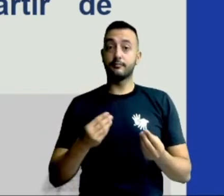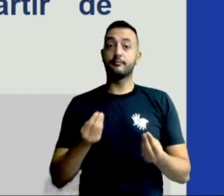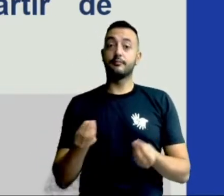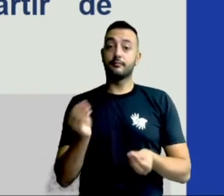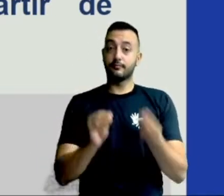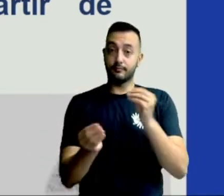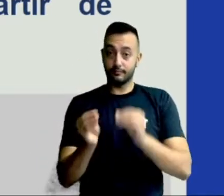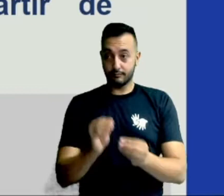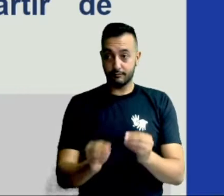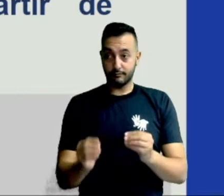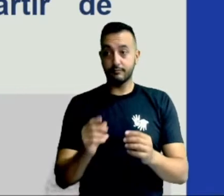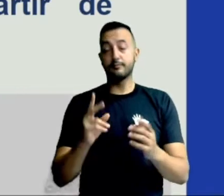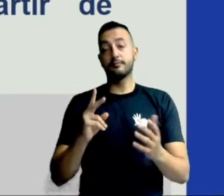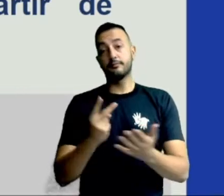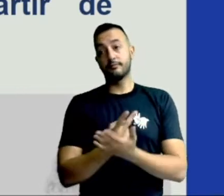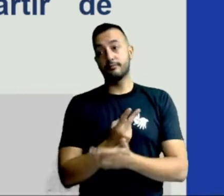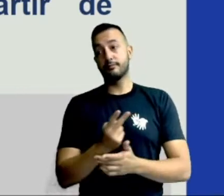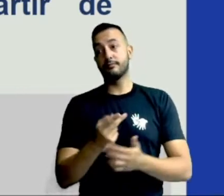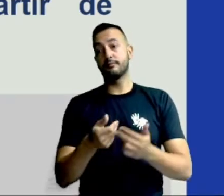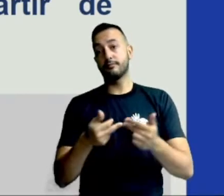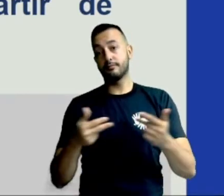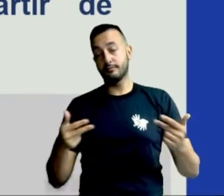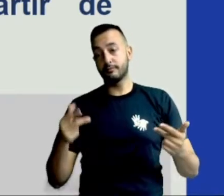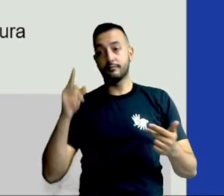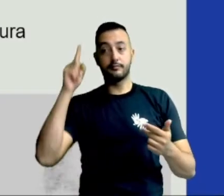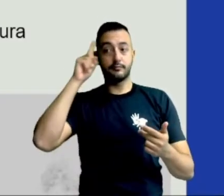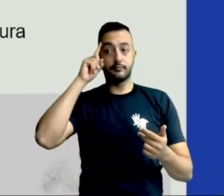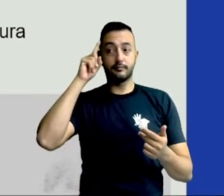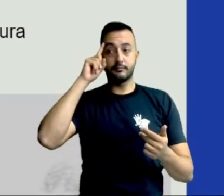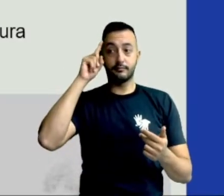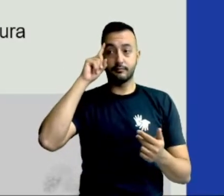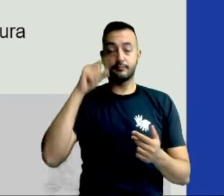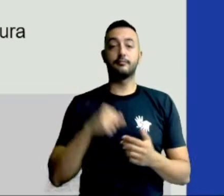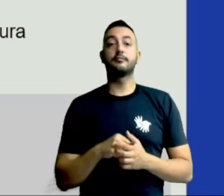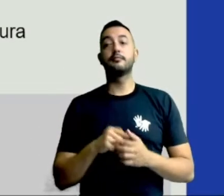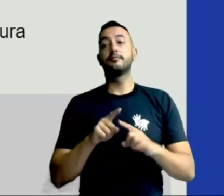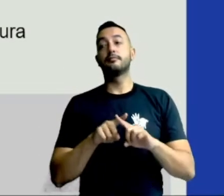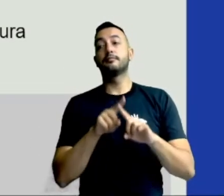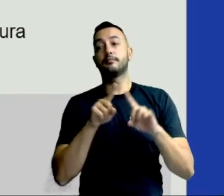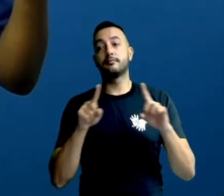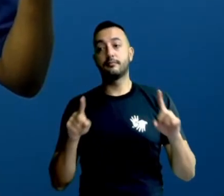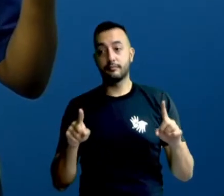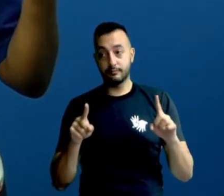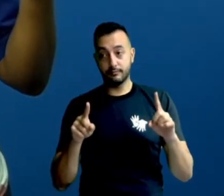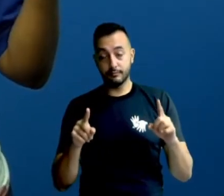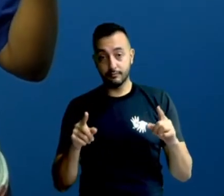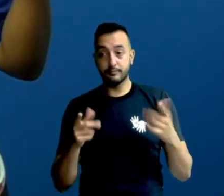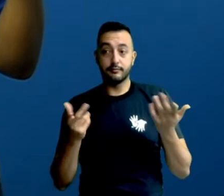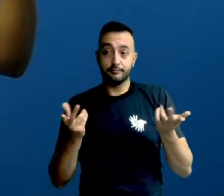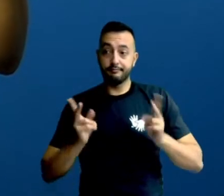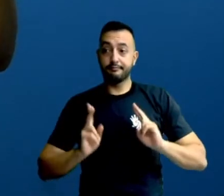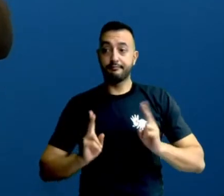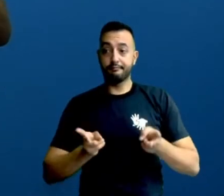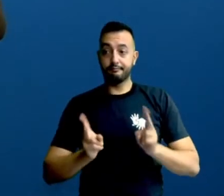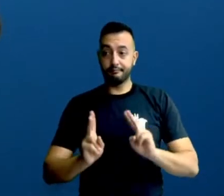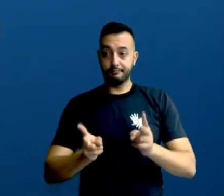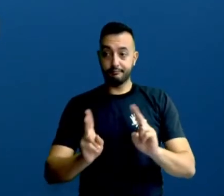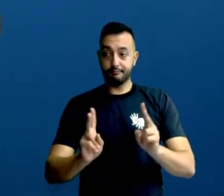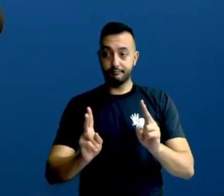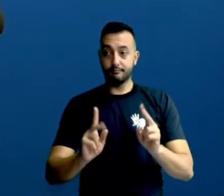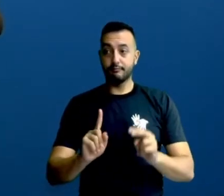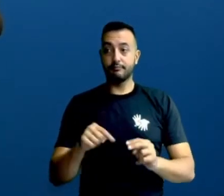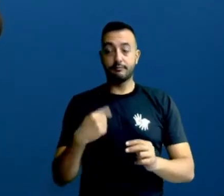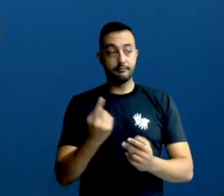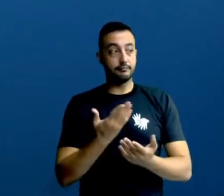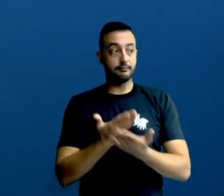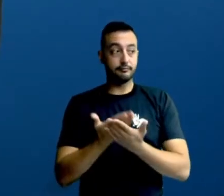composição a partir de situações cotidianas. Mas, como sempre,